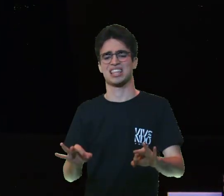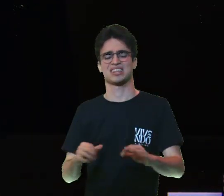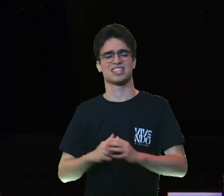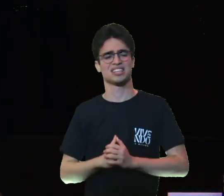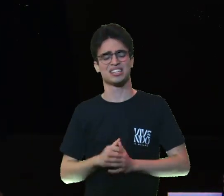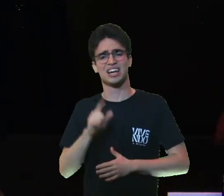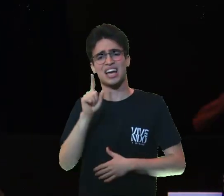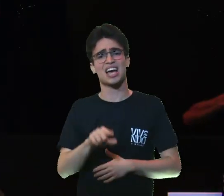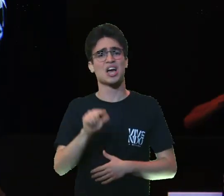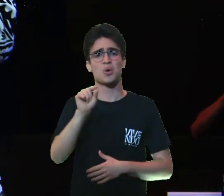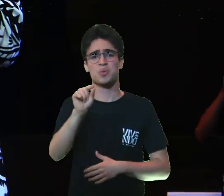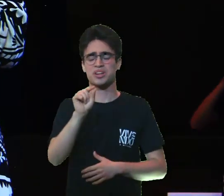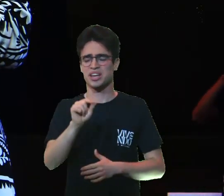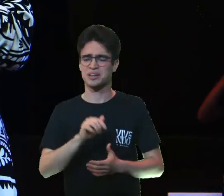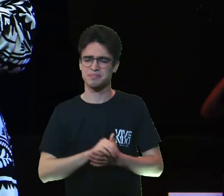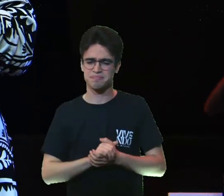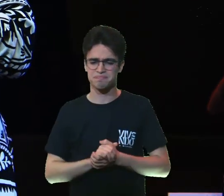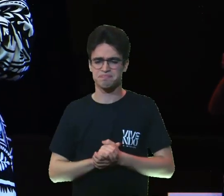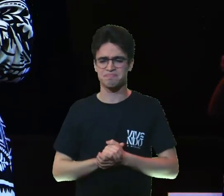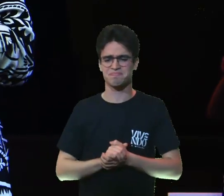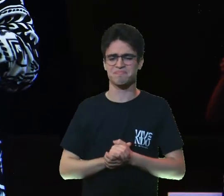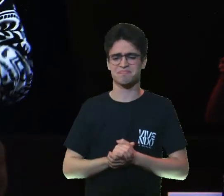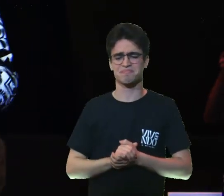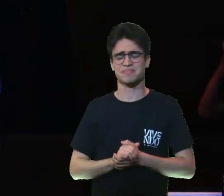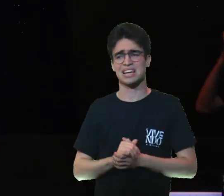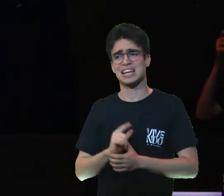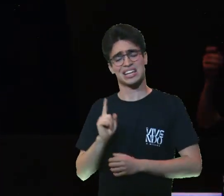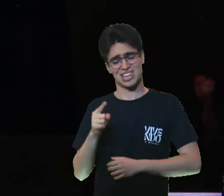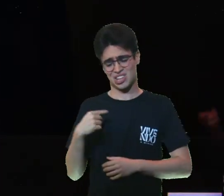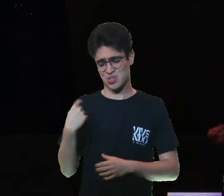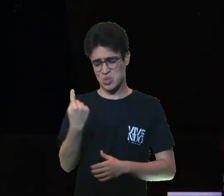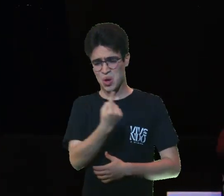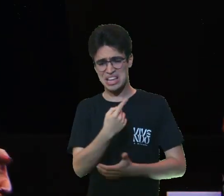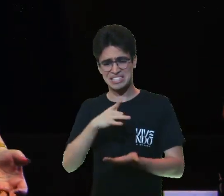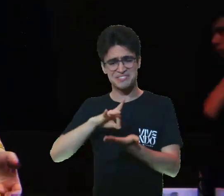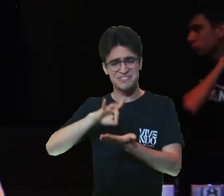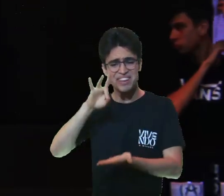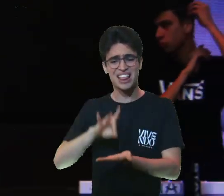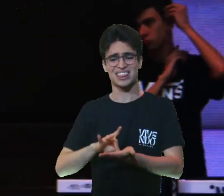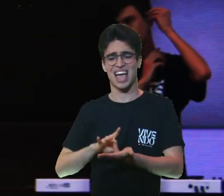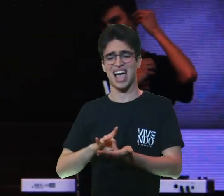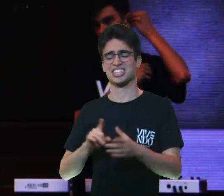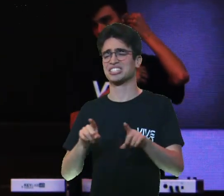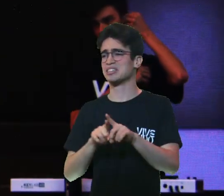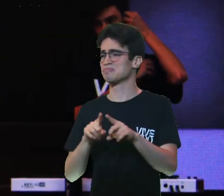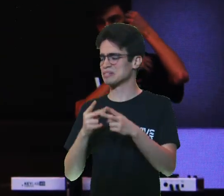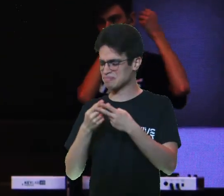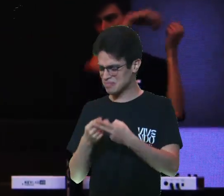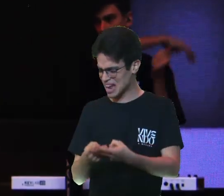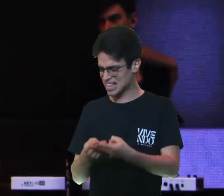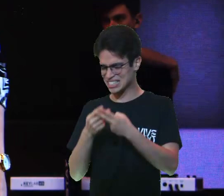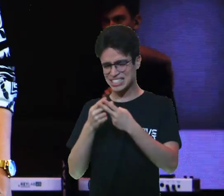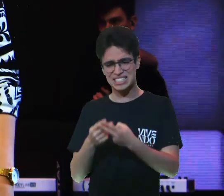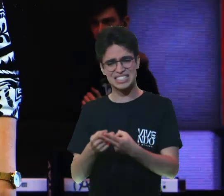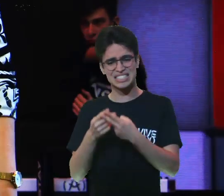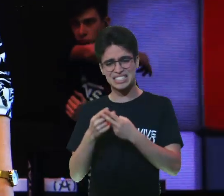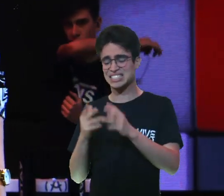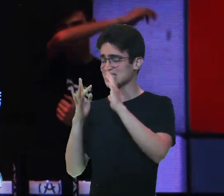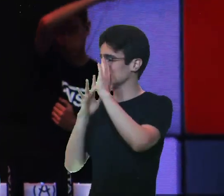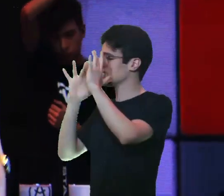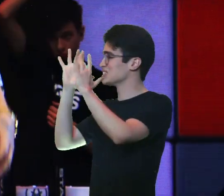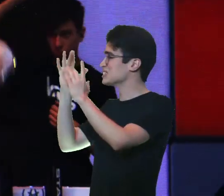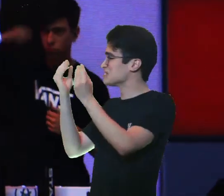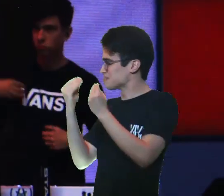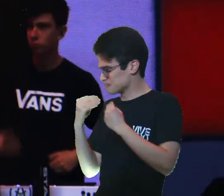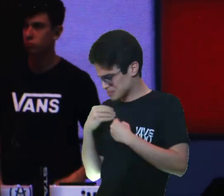onde com muita verdade e paciência, Jesus está nos